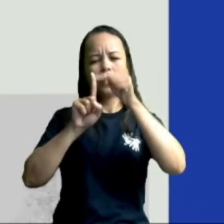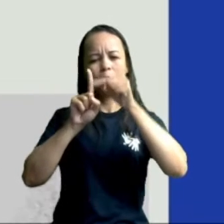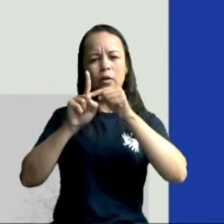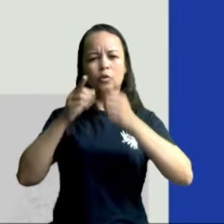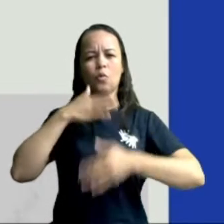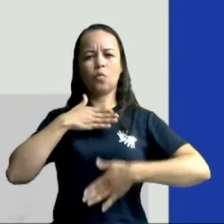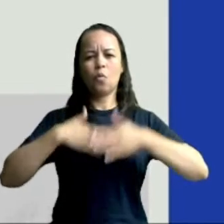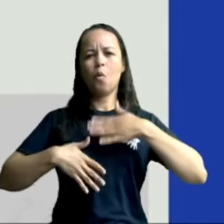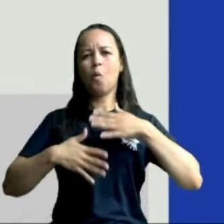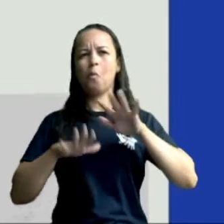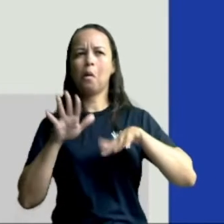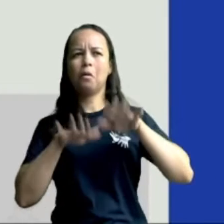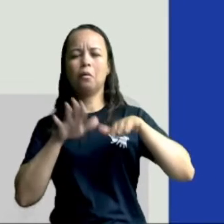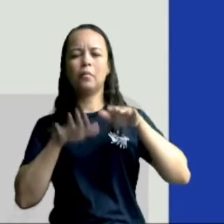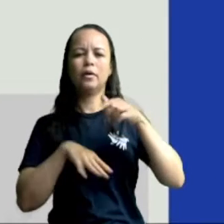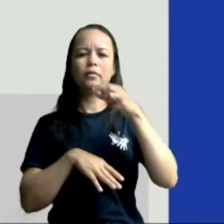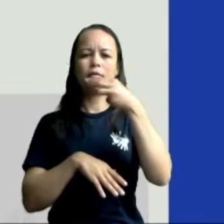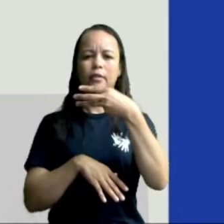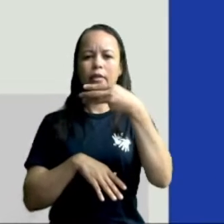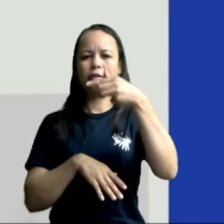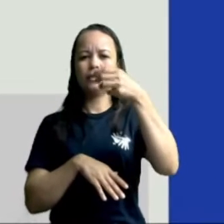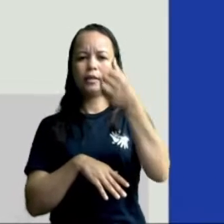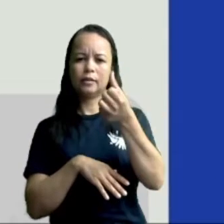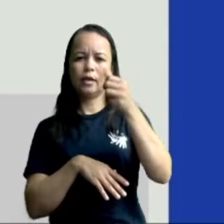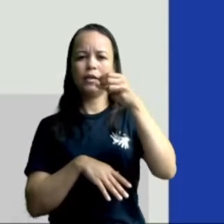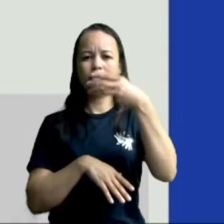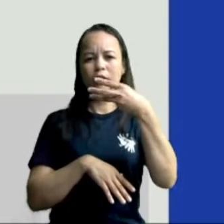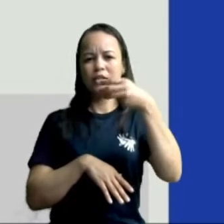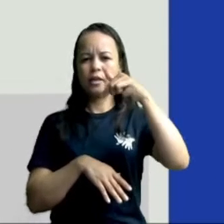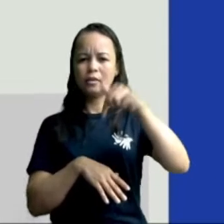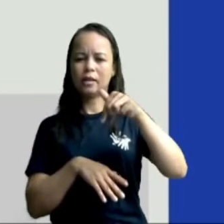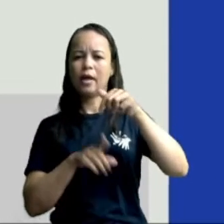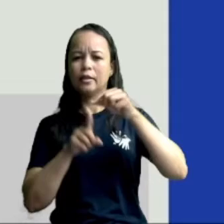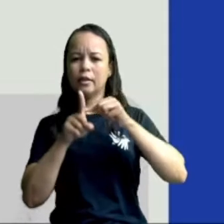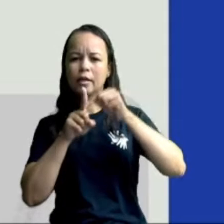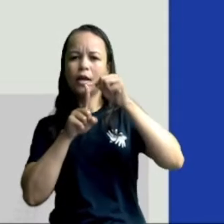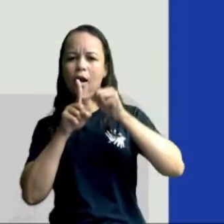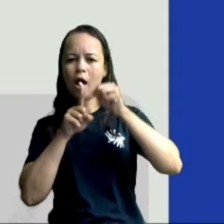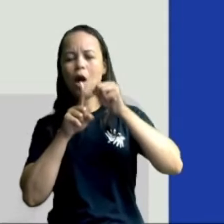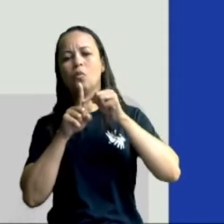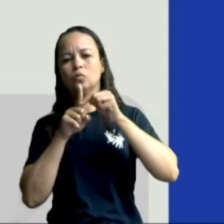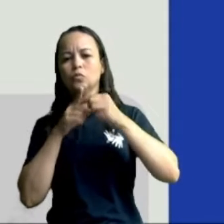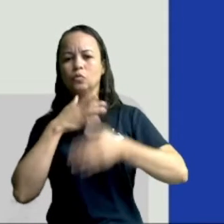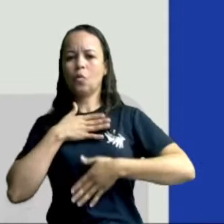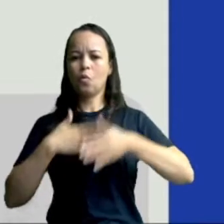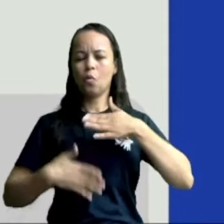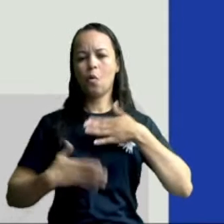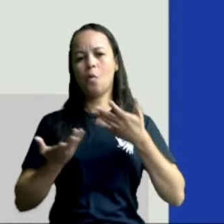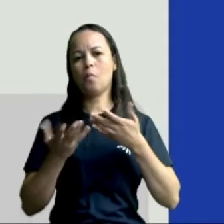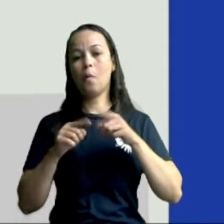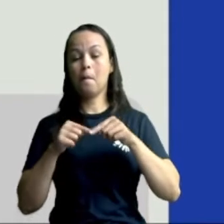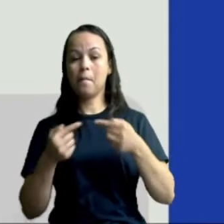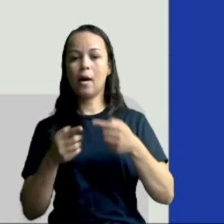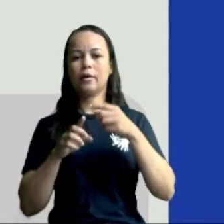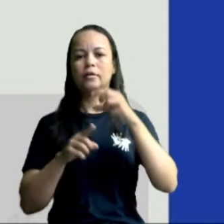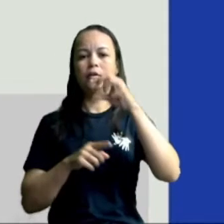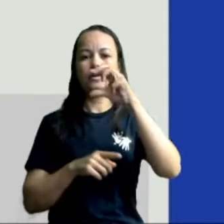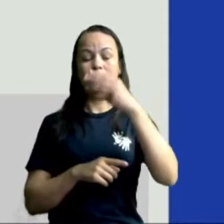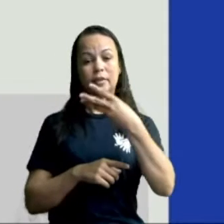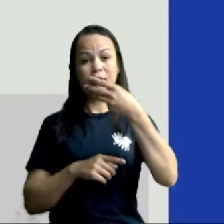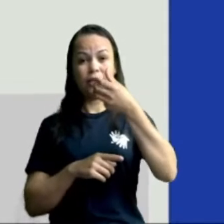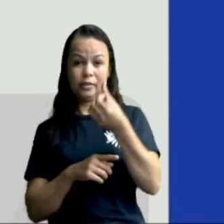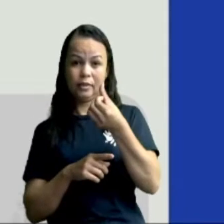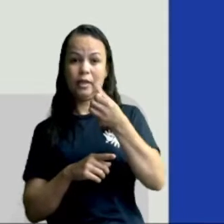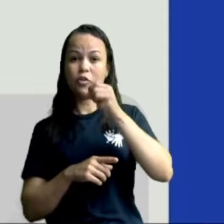de 36 a 37 graus Celsius é a temperatura normal do corpo humano, mas geralmente entre 36,5 é a temperatura